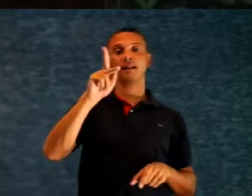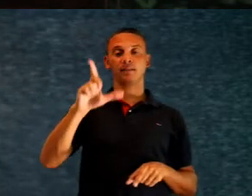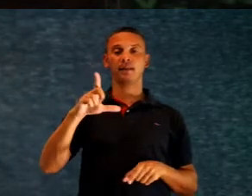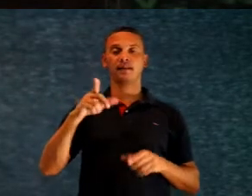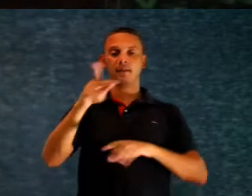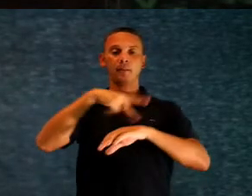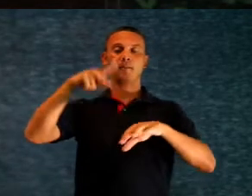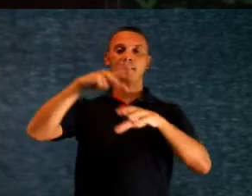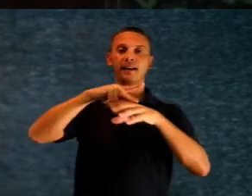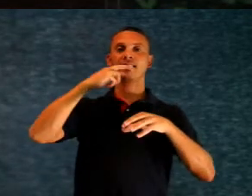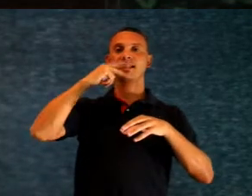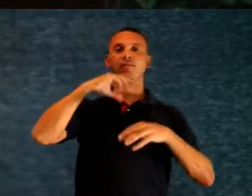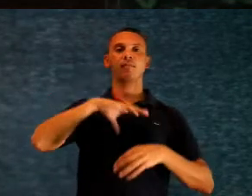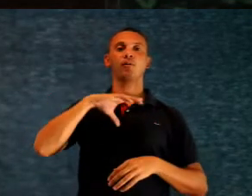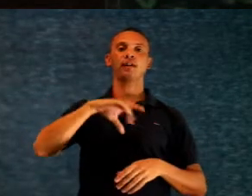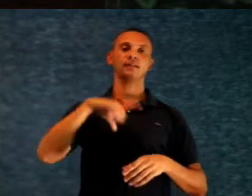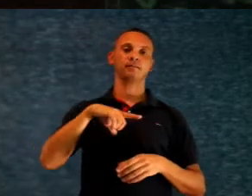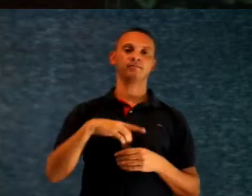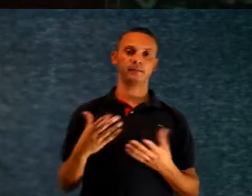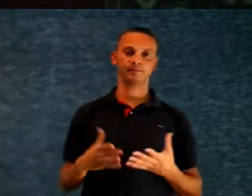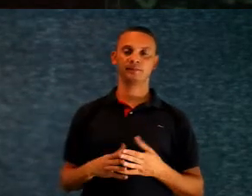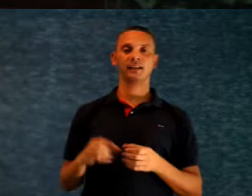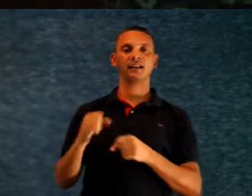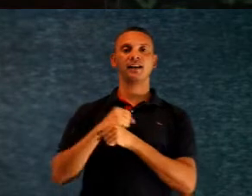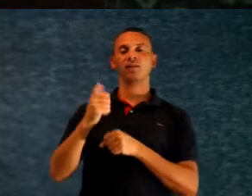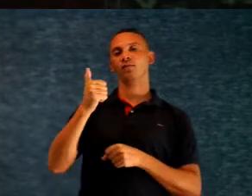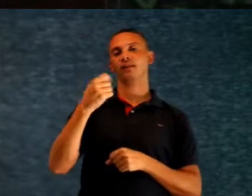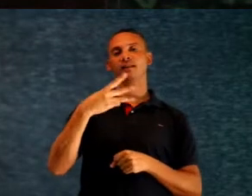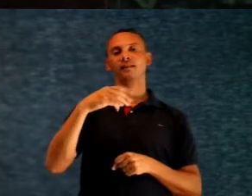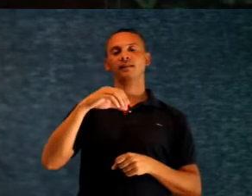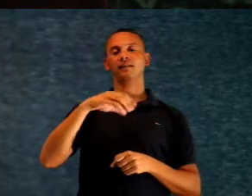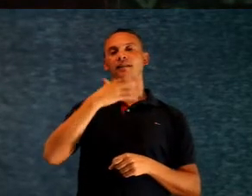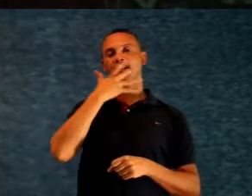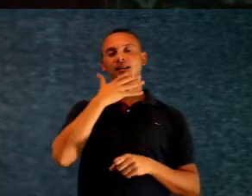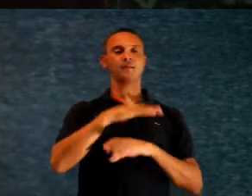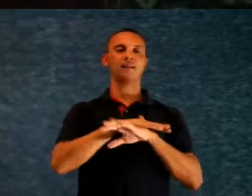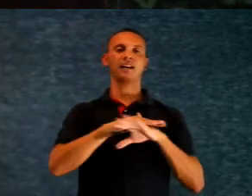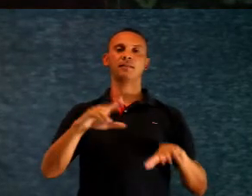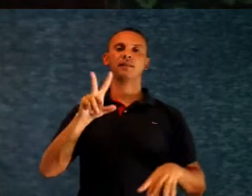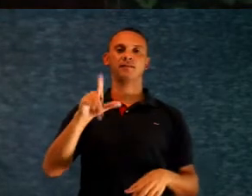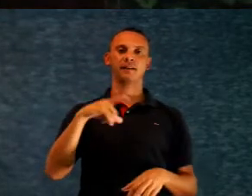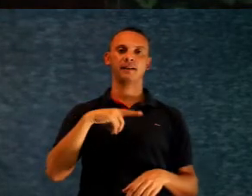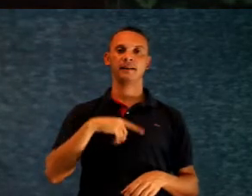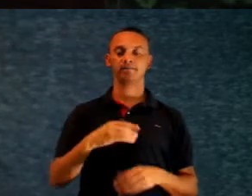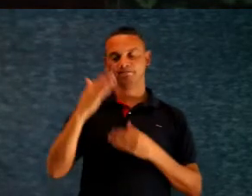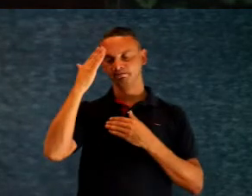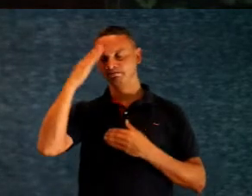Língua Portuguesa. Então, assim, encerraremos o ano acadêmico. Eu agradeço sempre a presença de